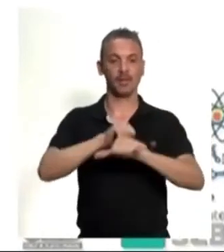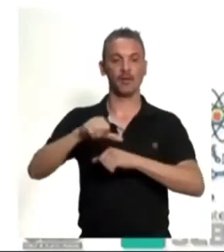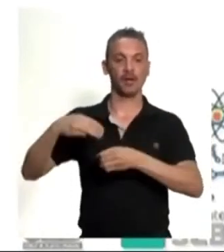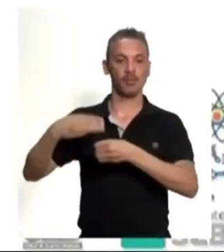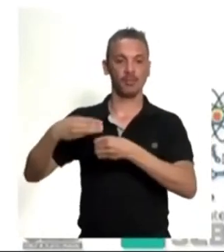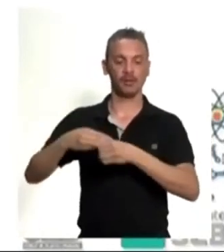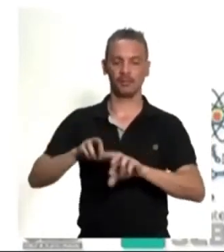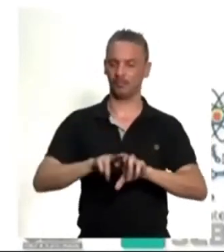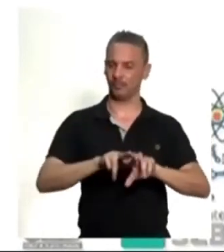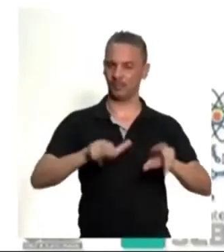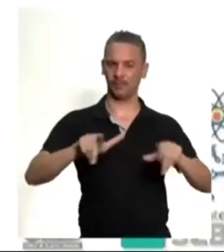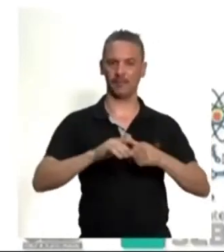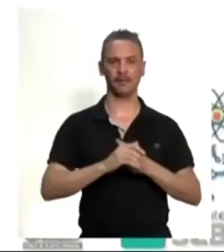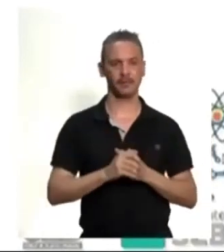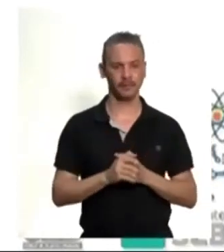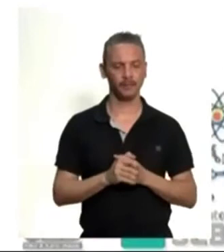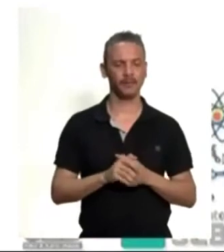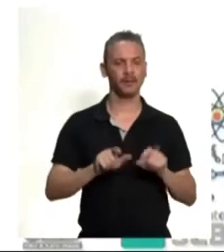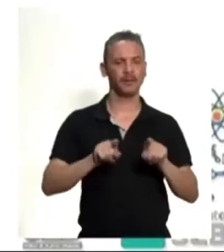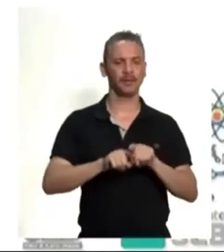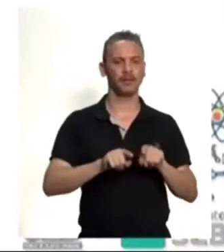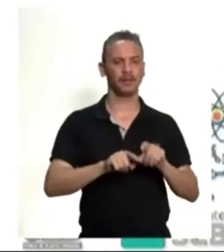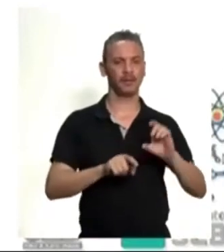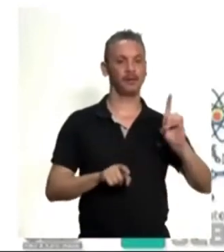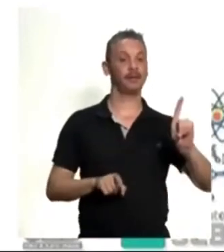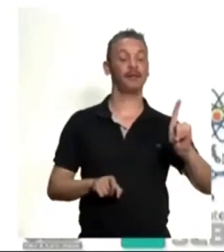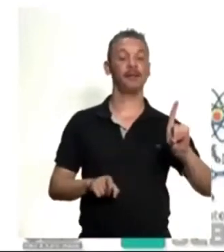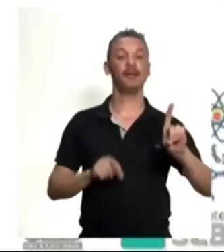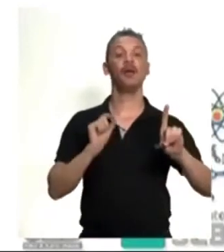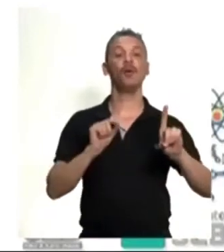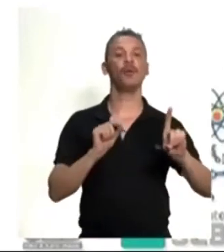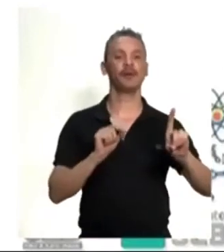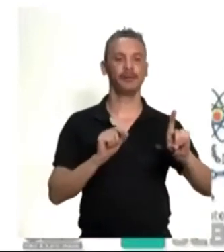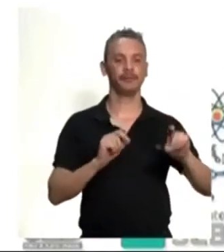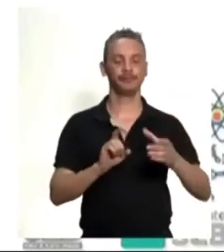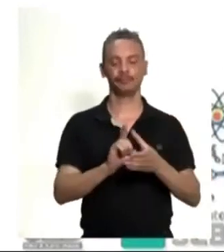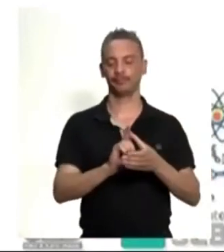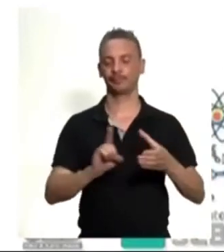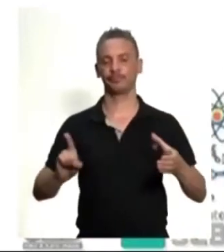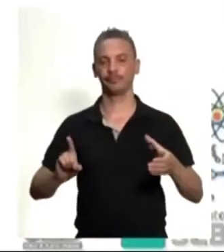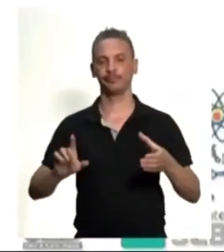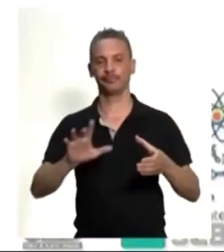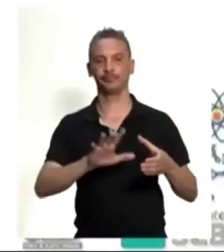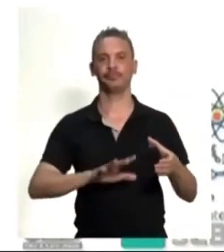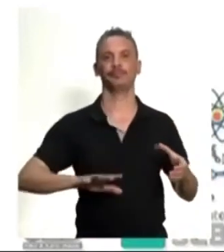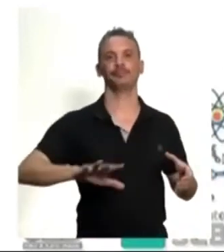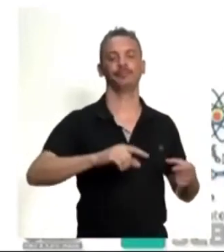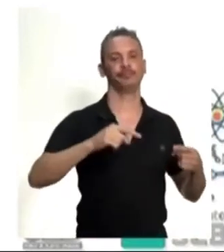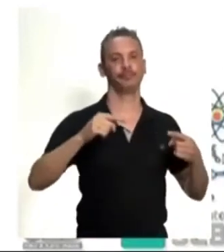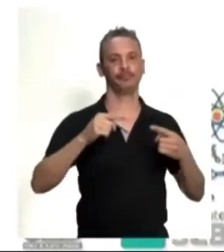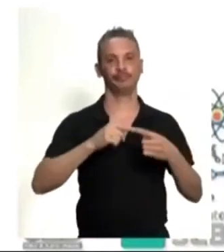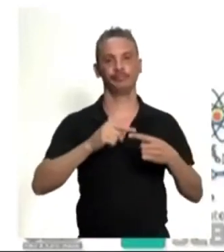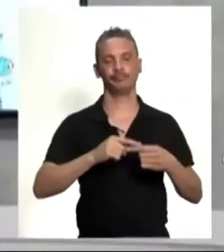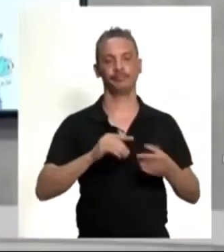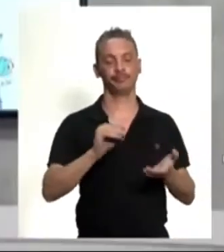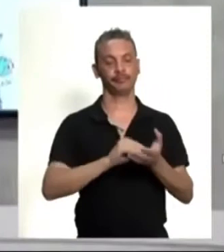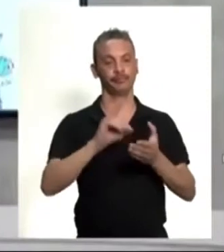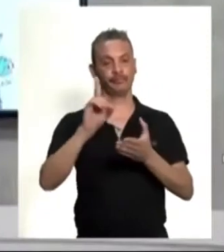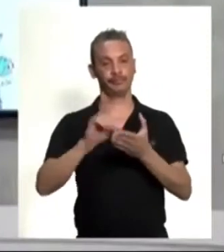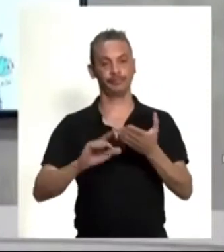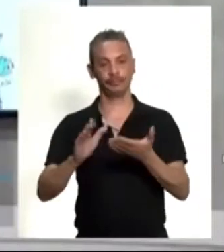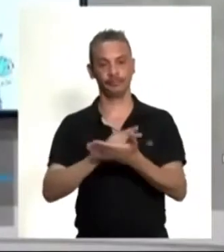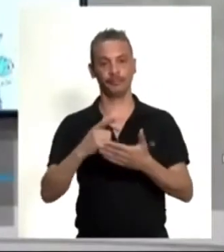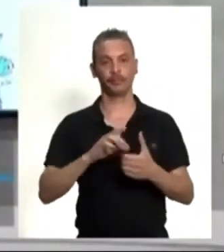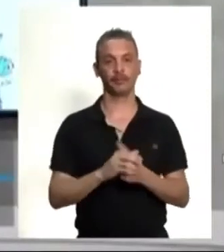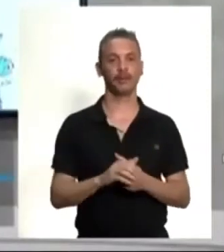município. Não é isso que está dizendo, mas a gente está falando sobre a segregação socioespacial. Beleza? Quando é que